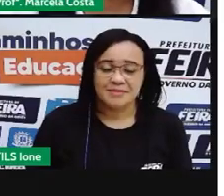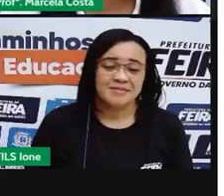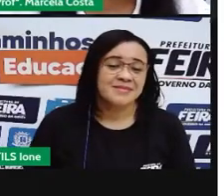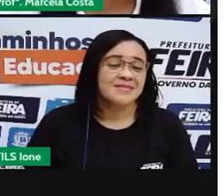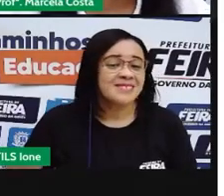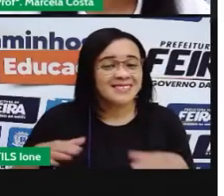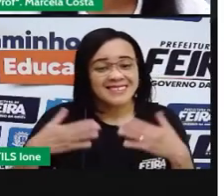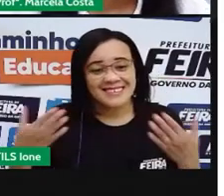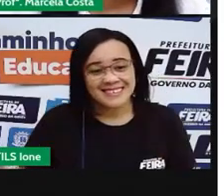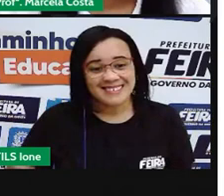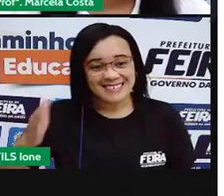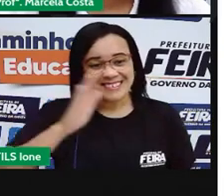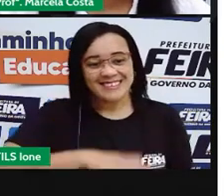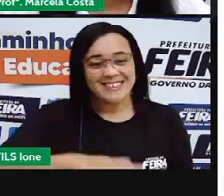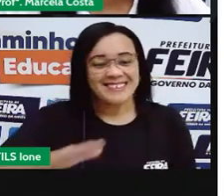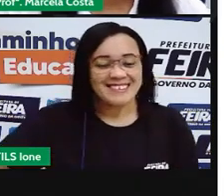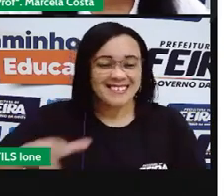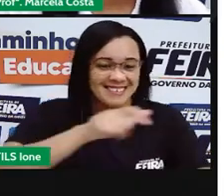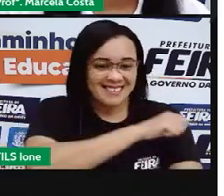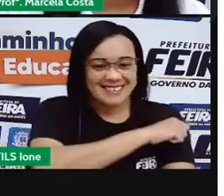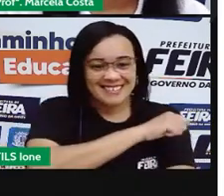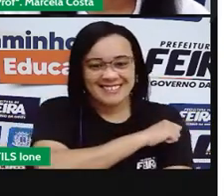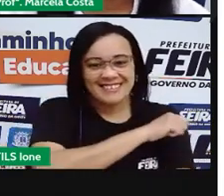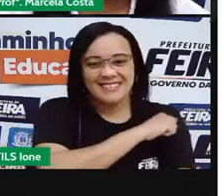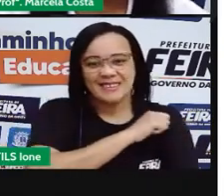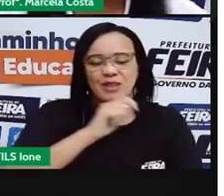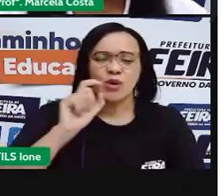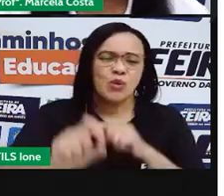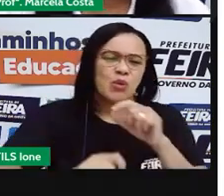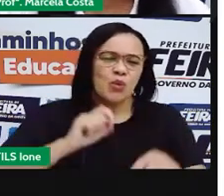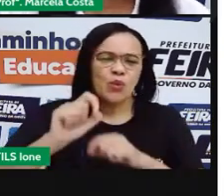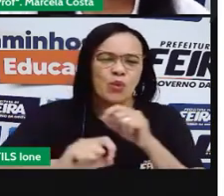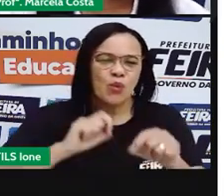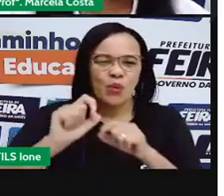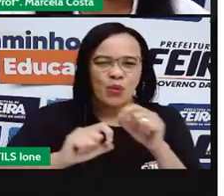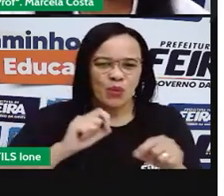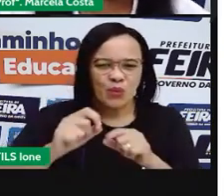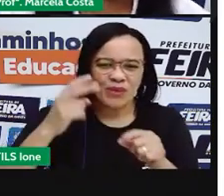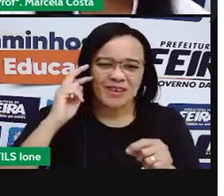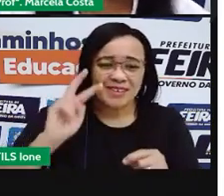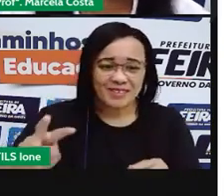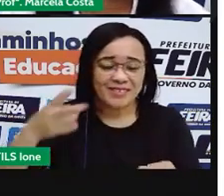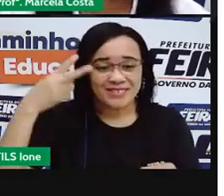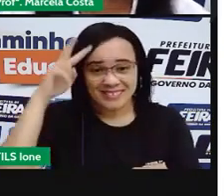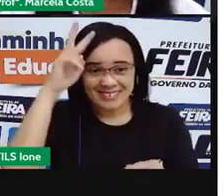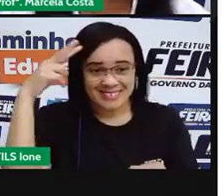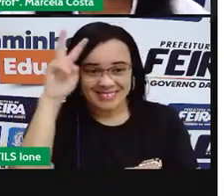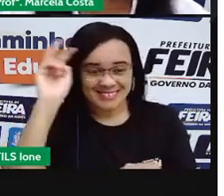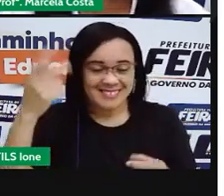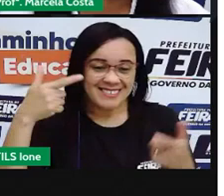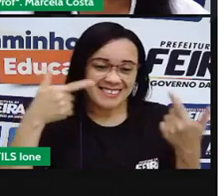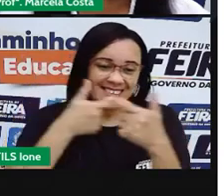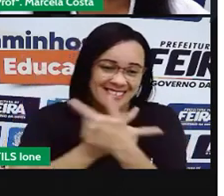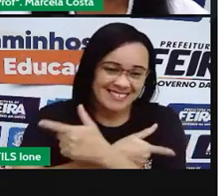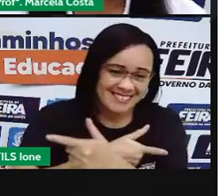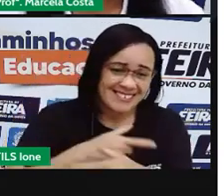Então, criançada, o que foi que você mais achou engraçado nessa história?